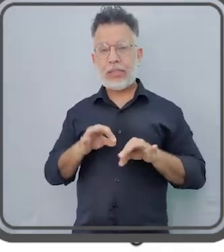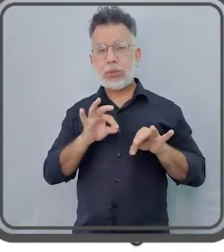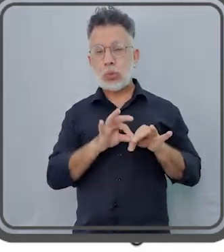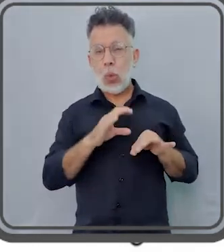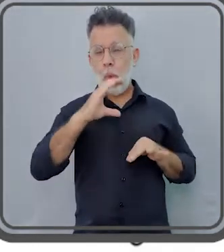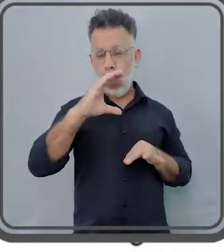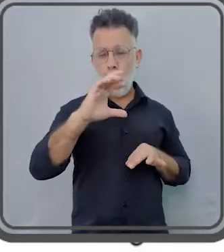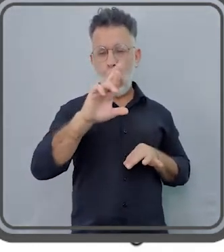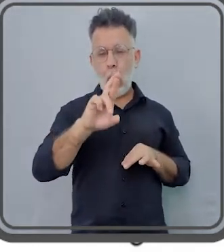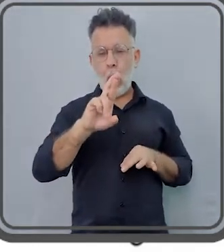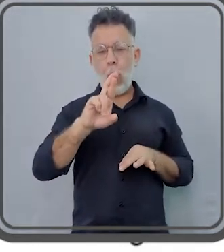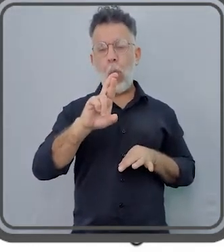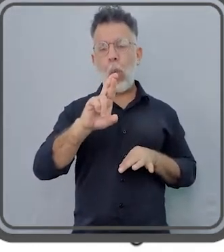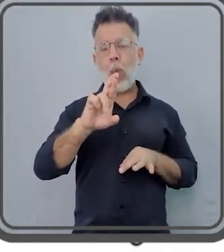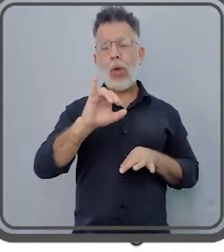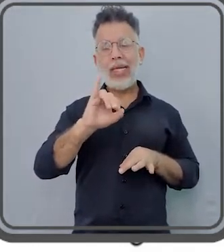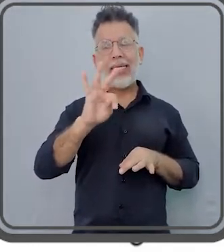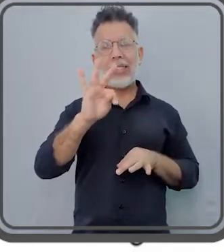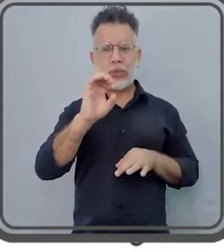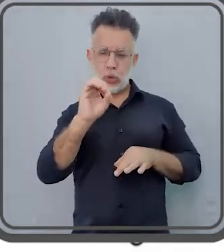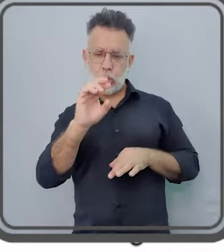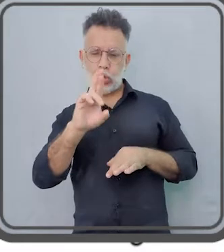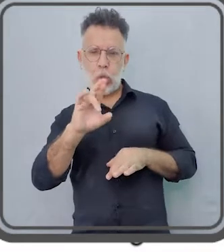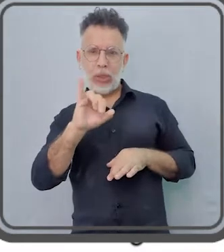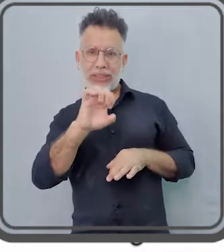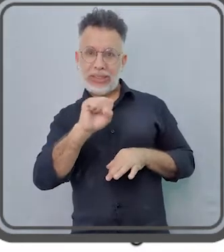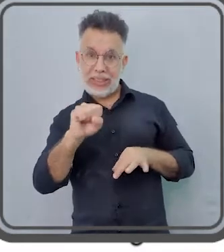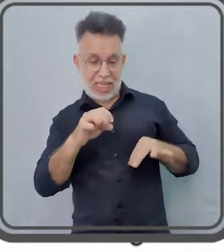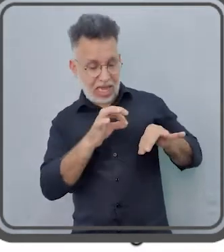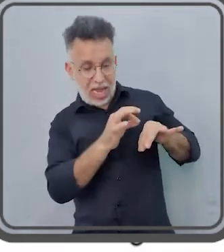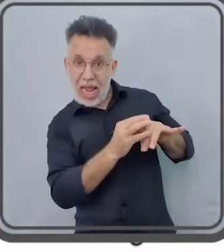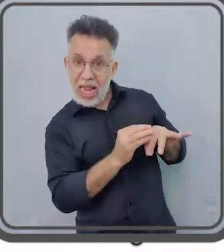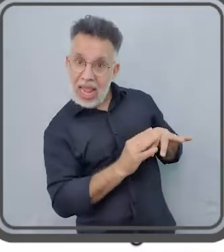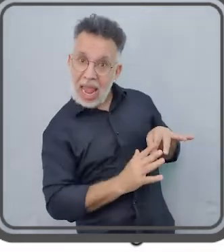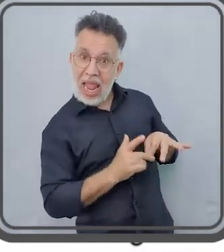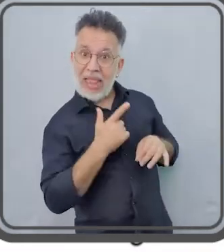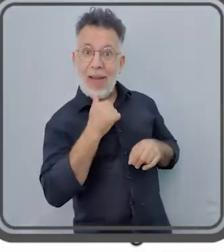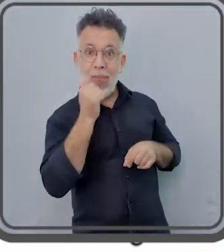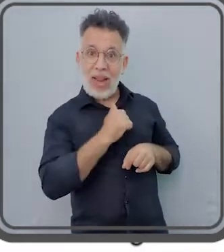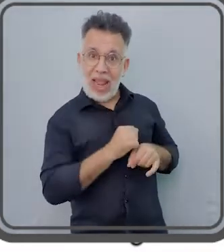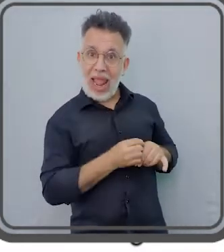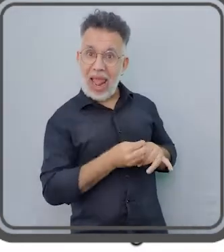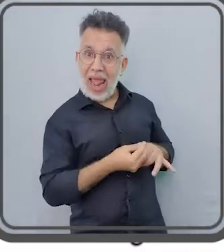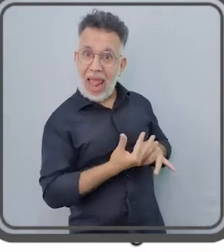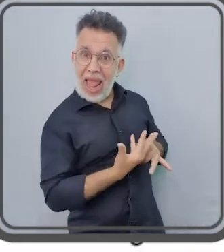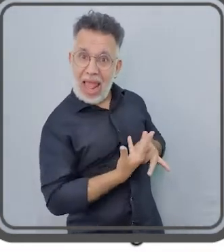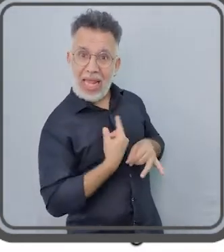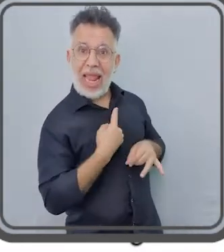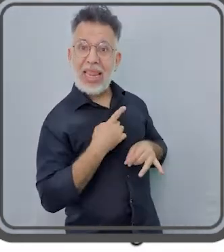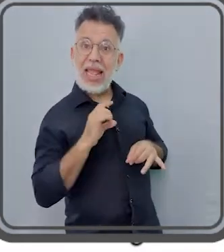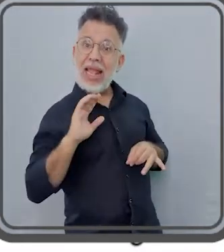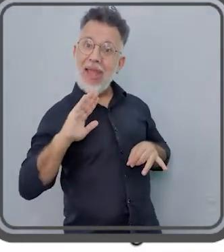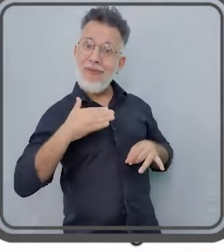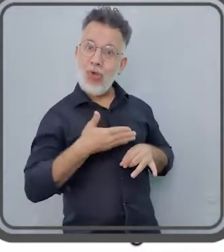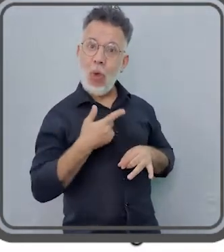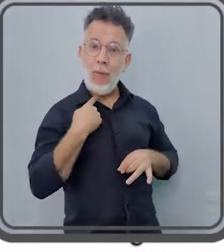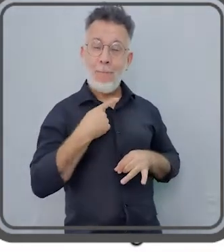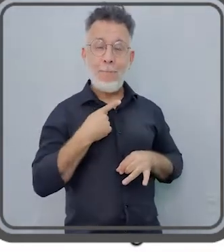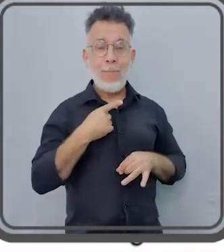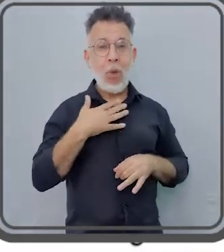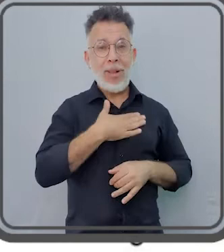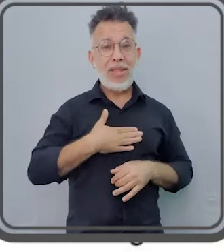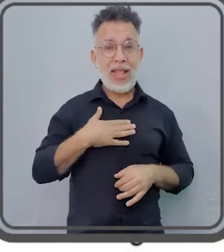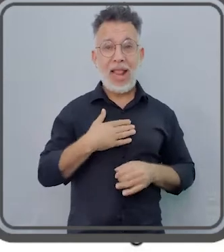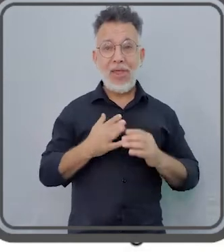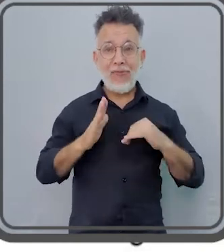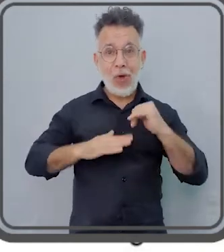profundidade do clitóris, que é esse órgão da mulher, que ele é exclusivo para o prazer, Ele foi feito em 1990. Eu tenho 35 anos,